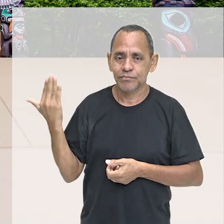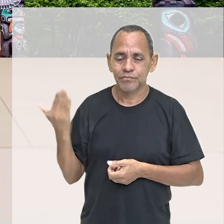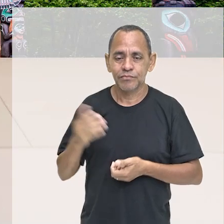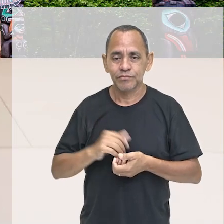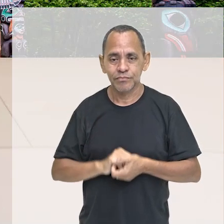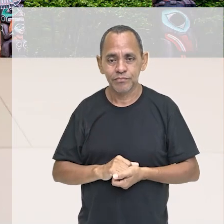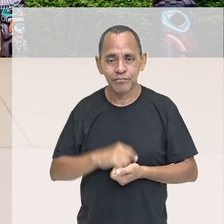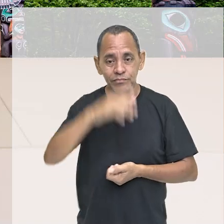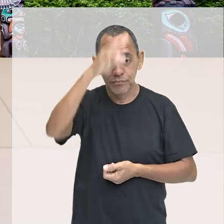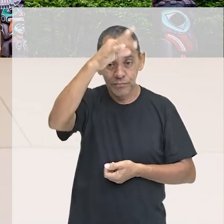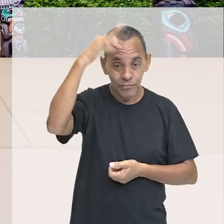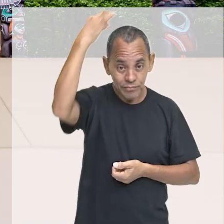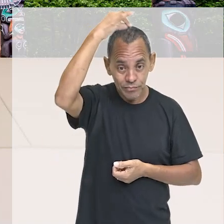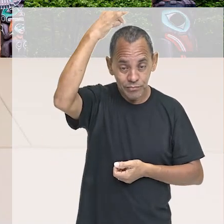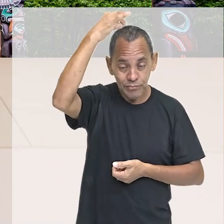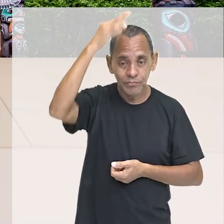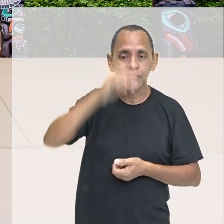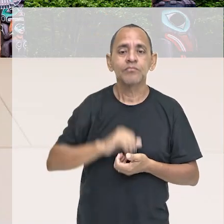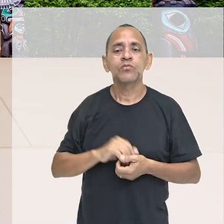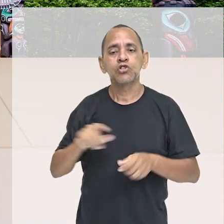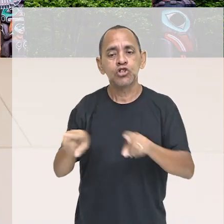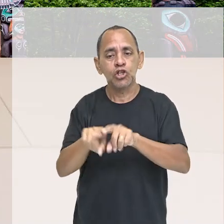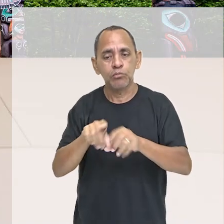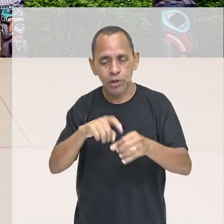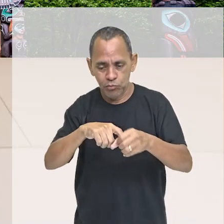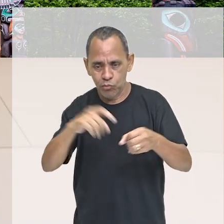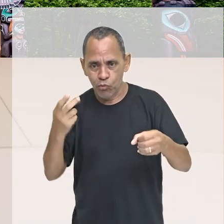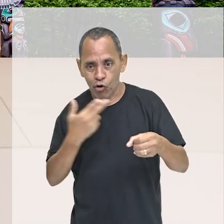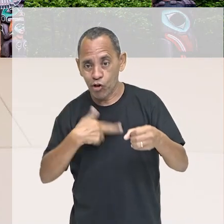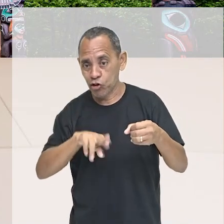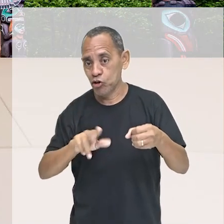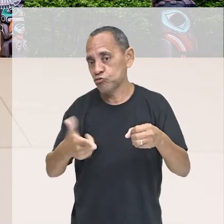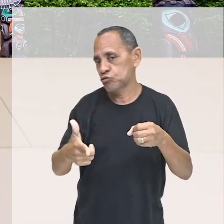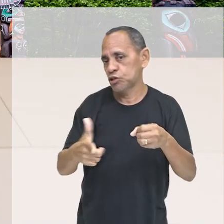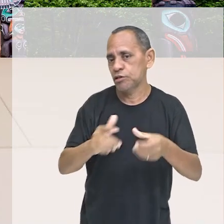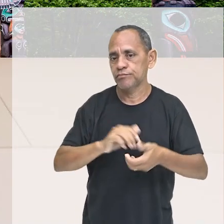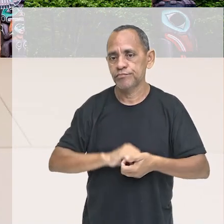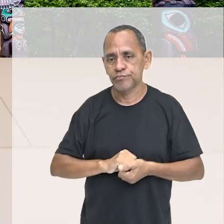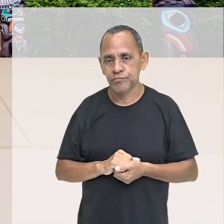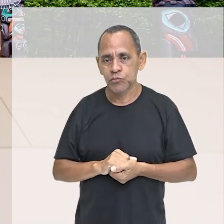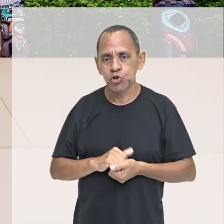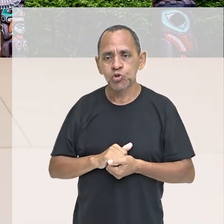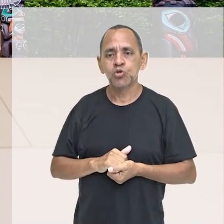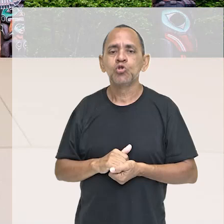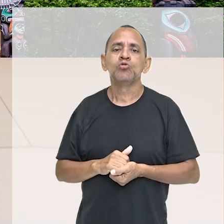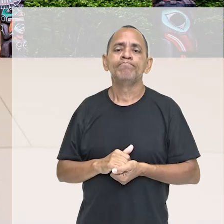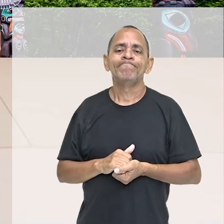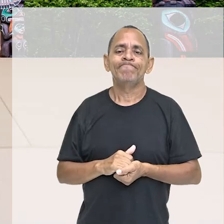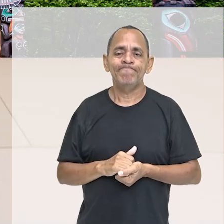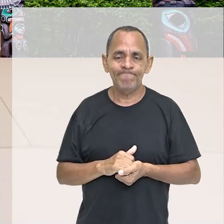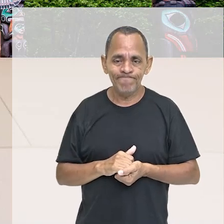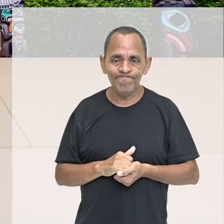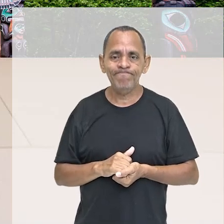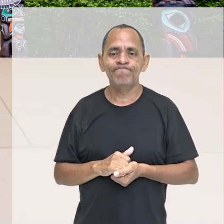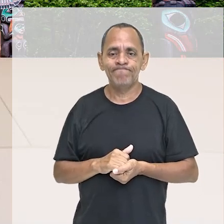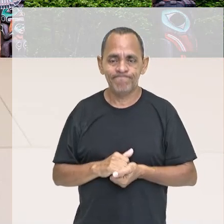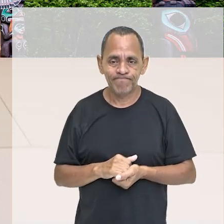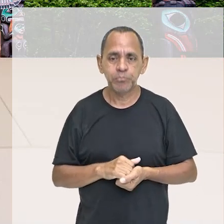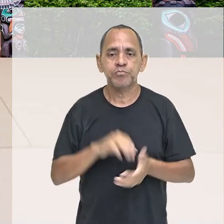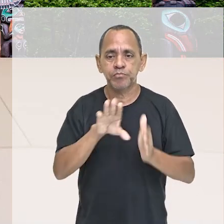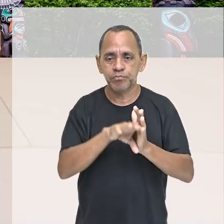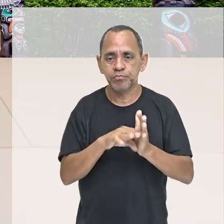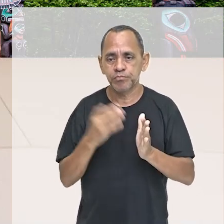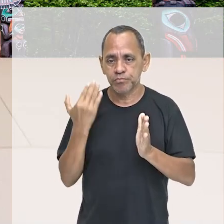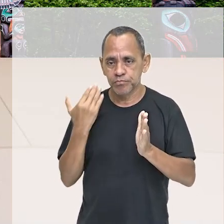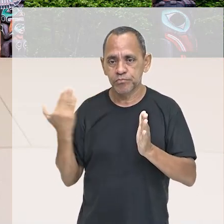festividade de São João nos traz essa ideia de sagrado e profano que nós vamos aqui conceituar para você.